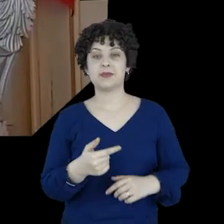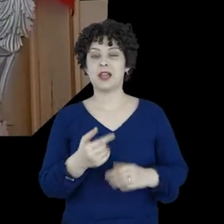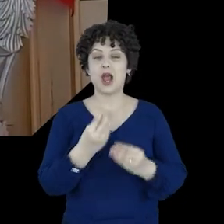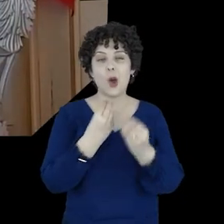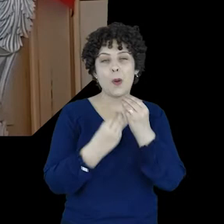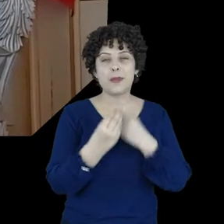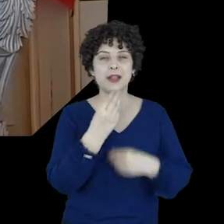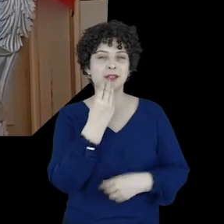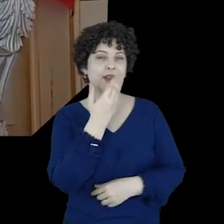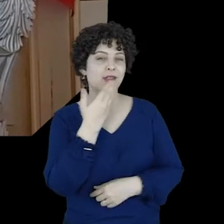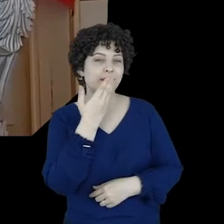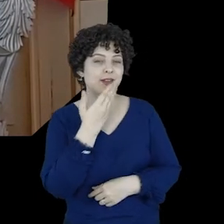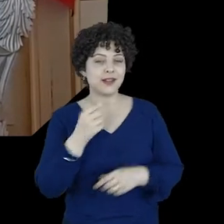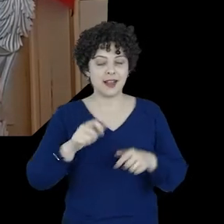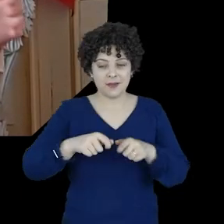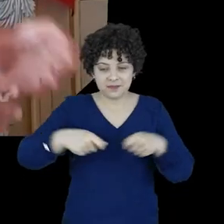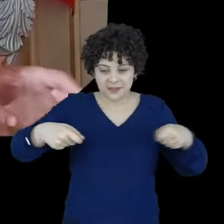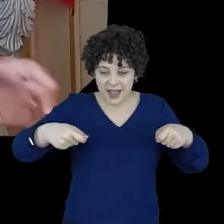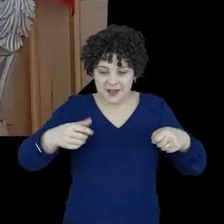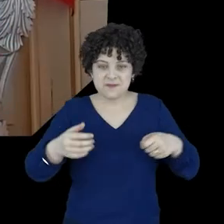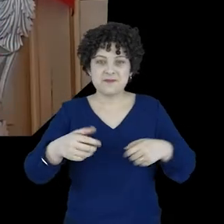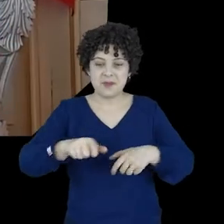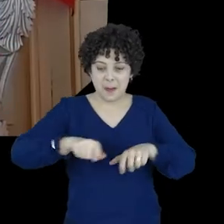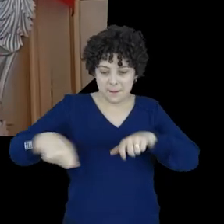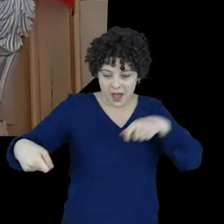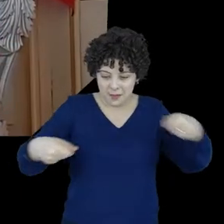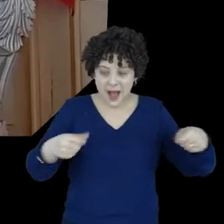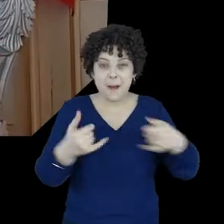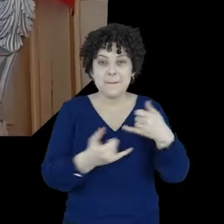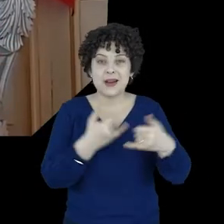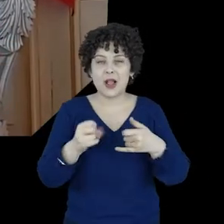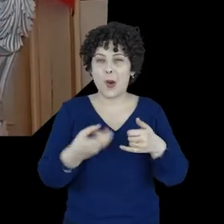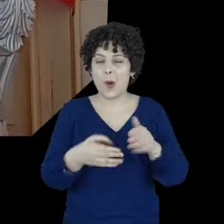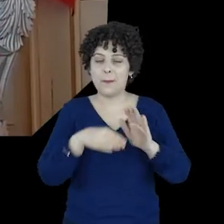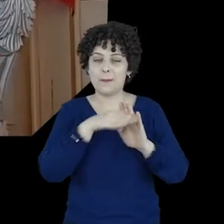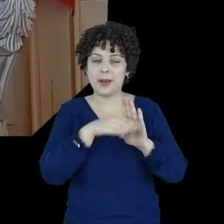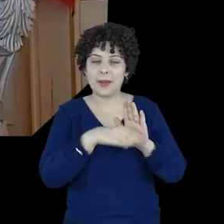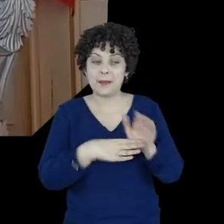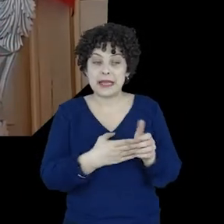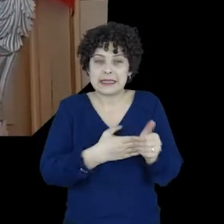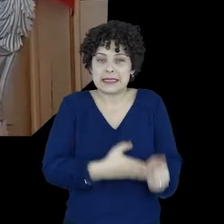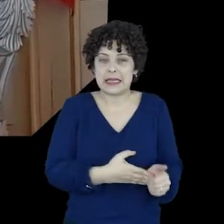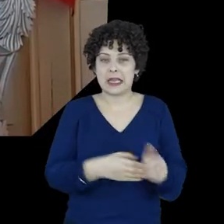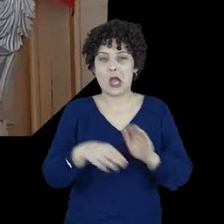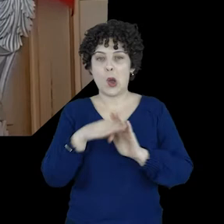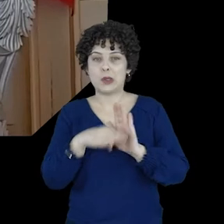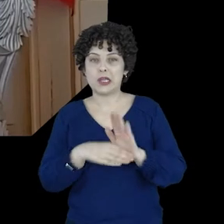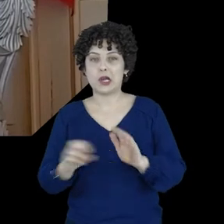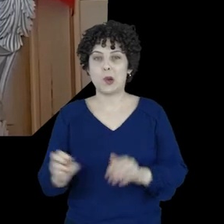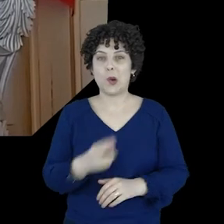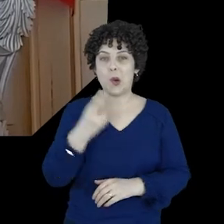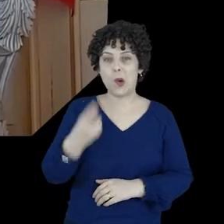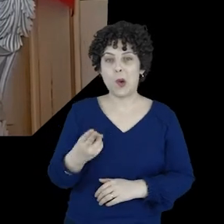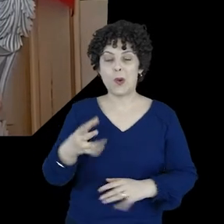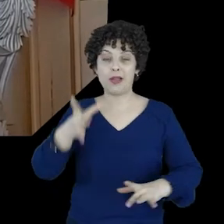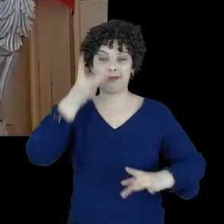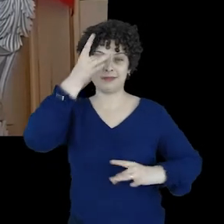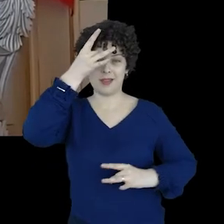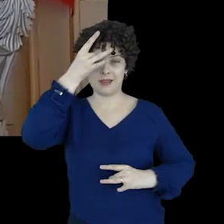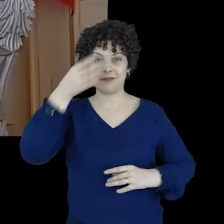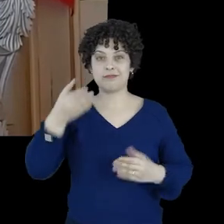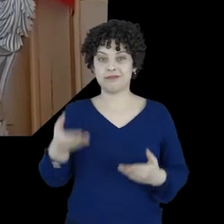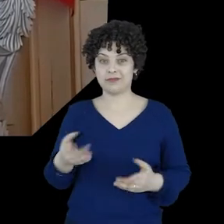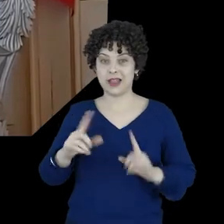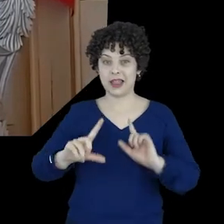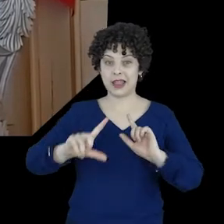comendo doces, abrindo embalagens de brinquedos ou seguindo alguma instrução, seja do roteiro ou da encenação,